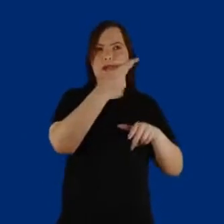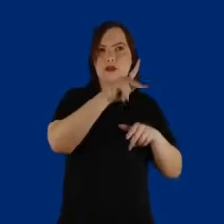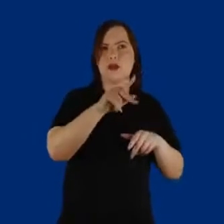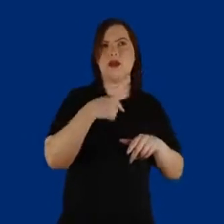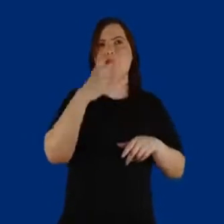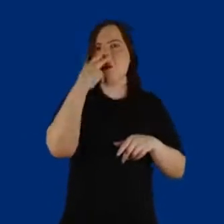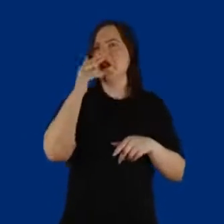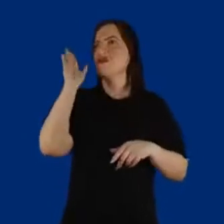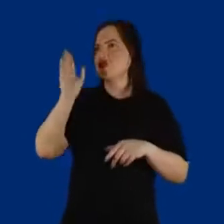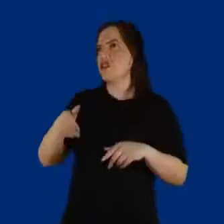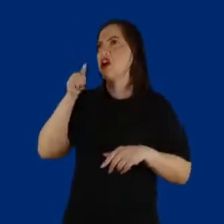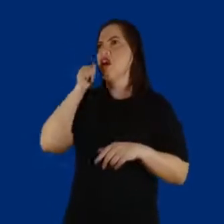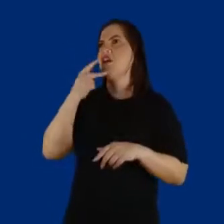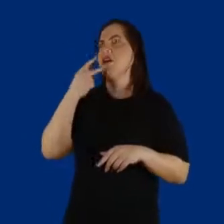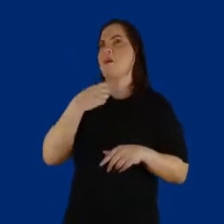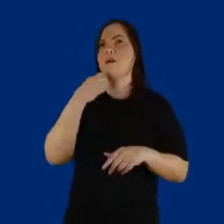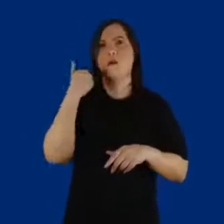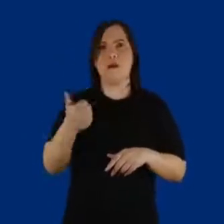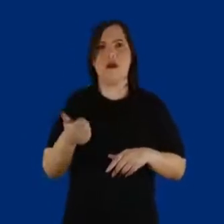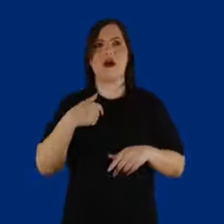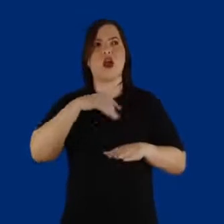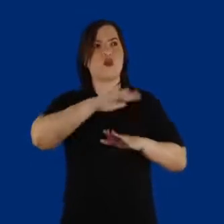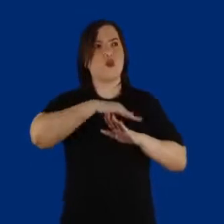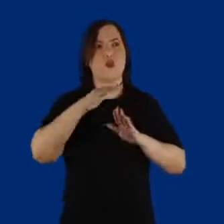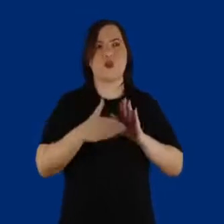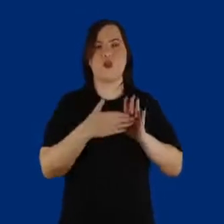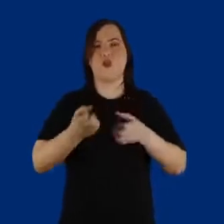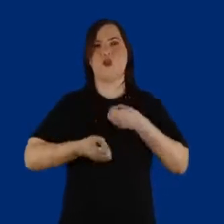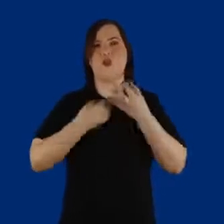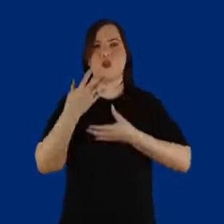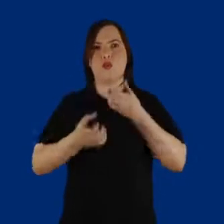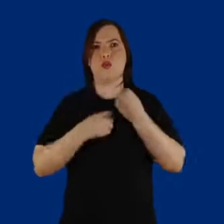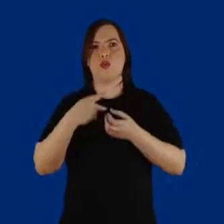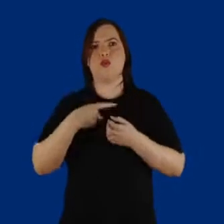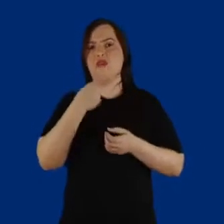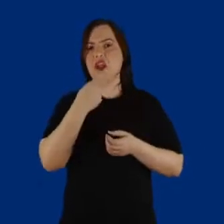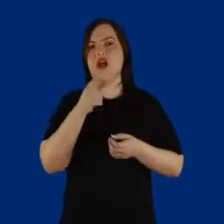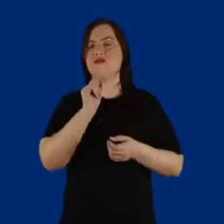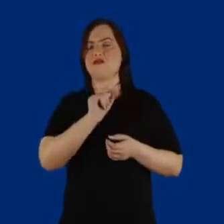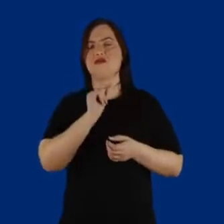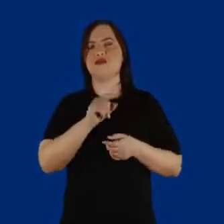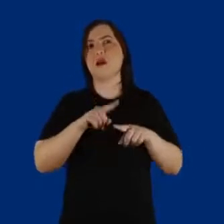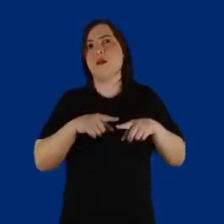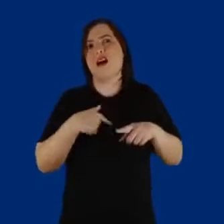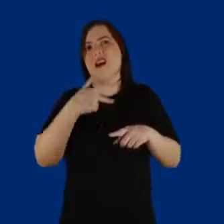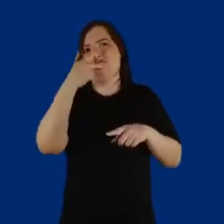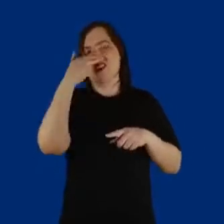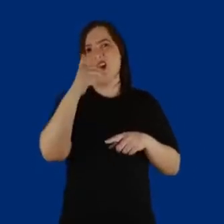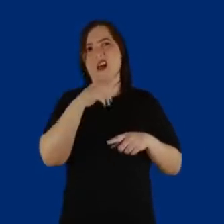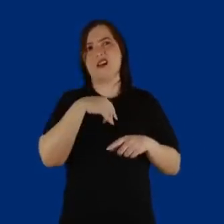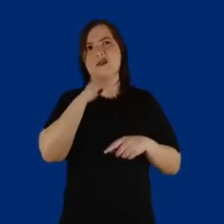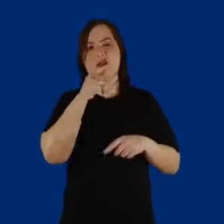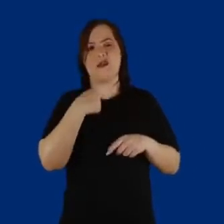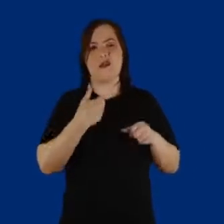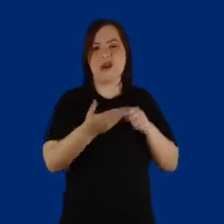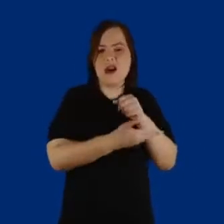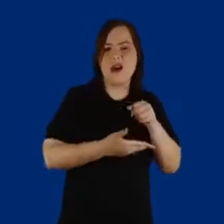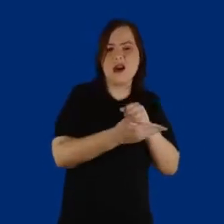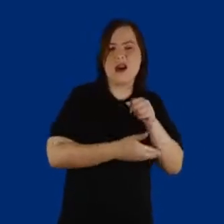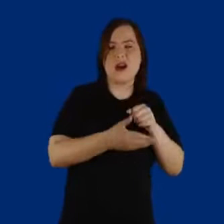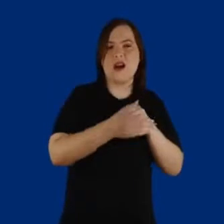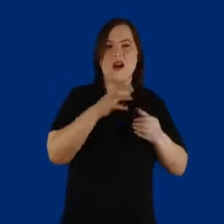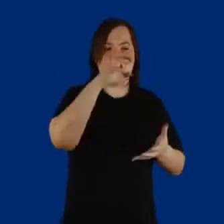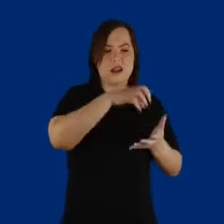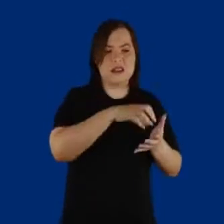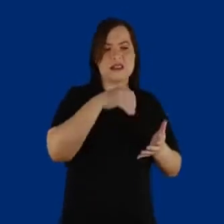Jason já matou a pau aí, né? Já falou tudo, né? Não tem nem o que falar. Mas o que eu acho que, quando eu fundei o Núcleo de Cultura,